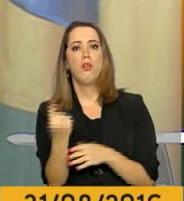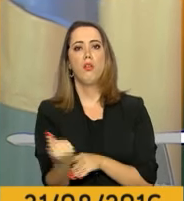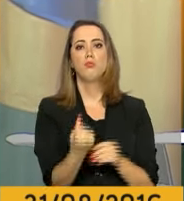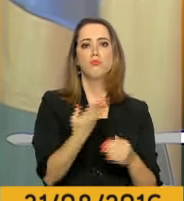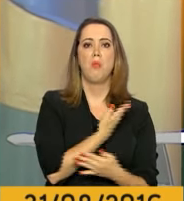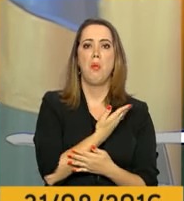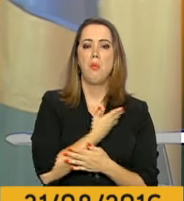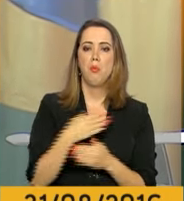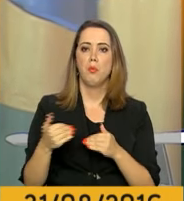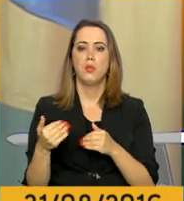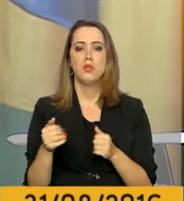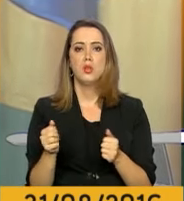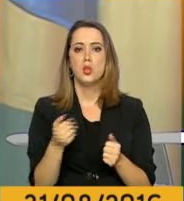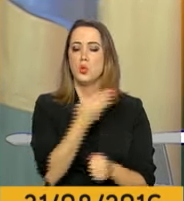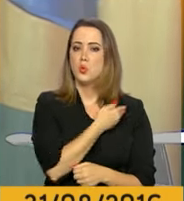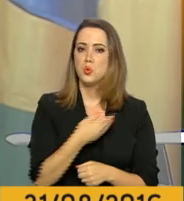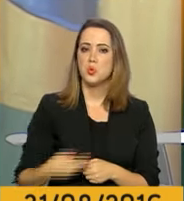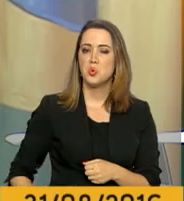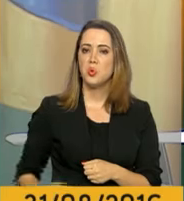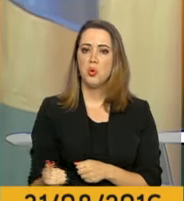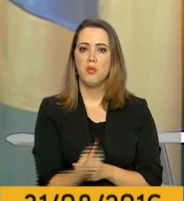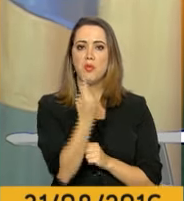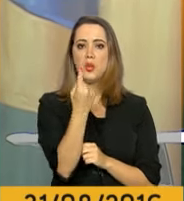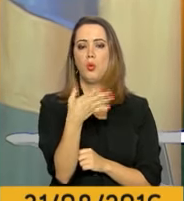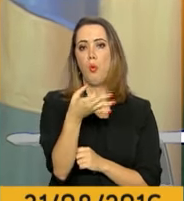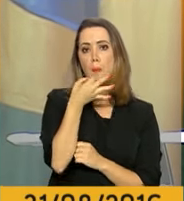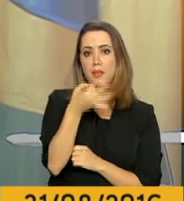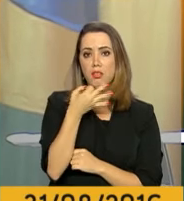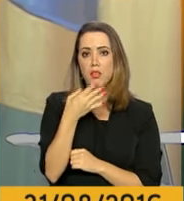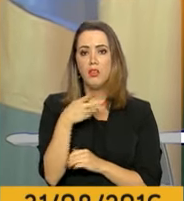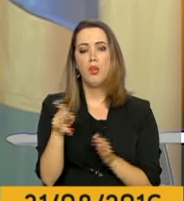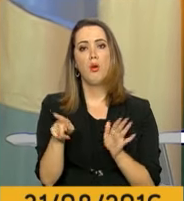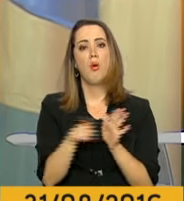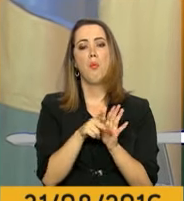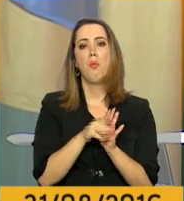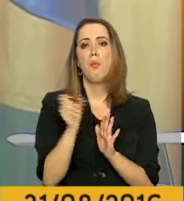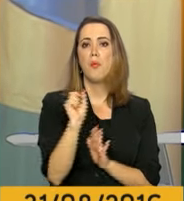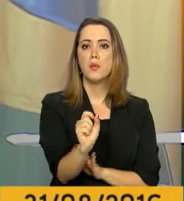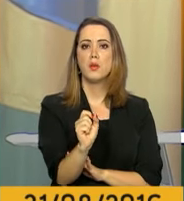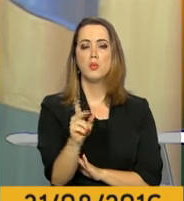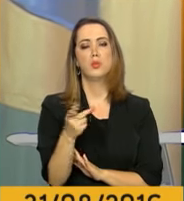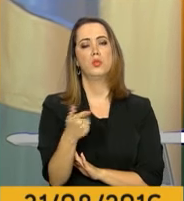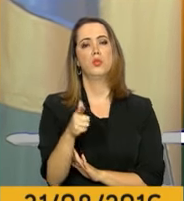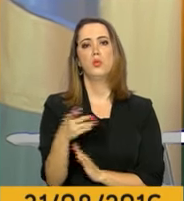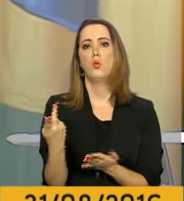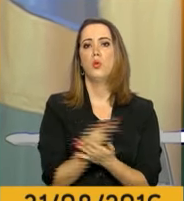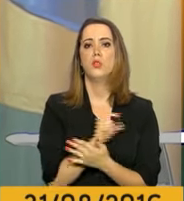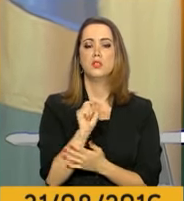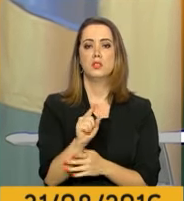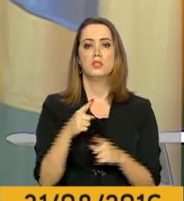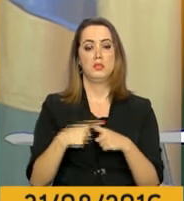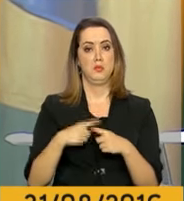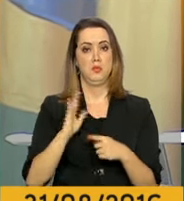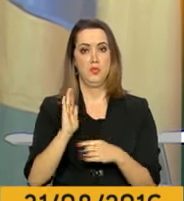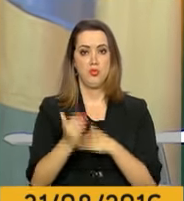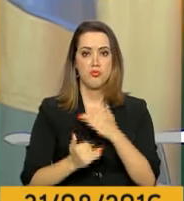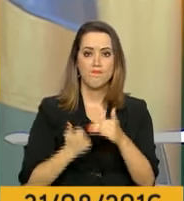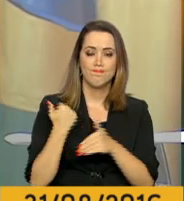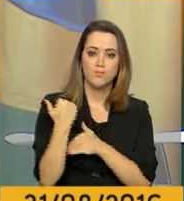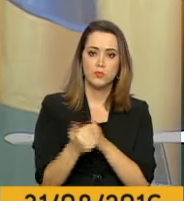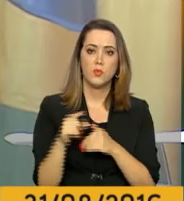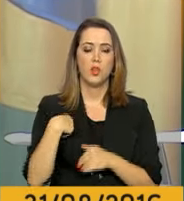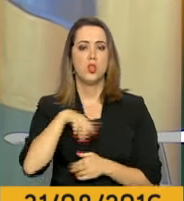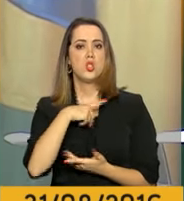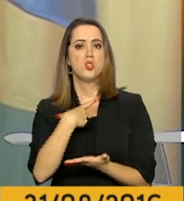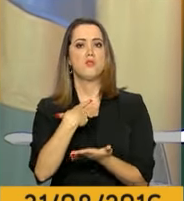consulta, tomar uma posição que, na verdade, se Deus quiser, não vai acontecer nada, mas há partidos que já dizem, ah, então nós vamos